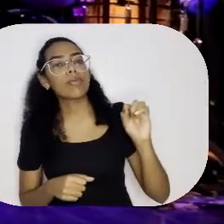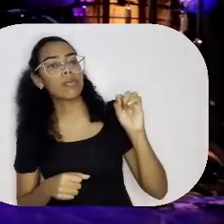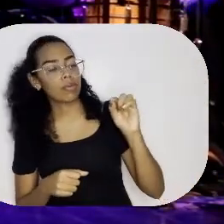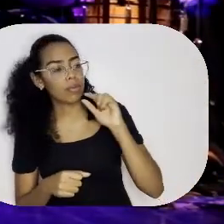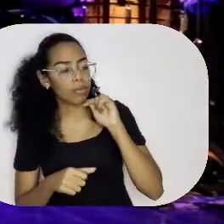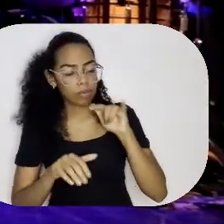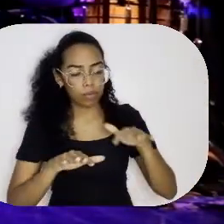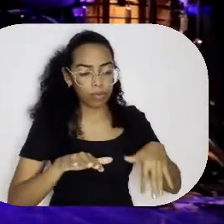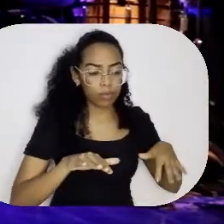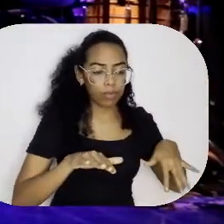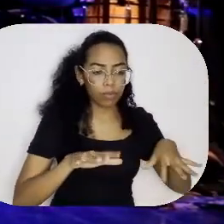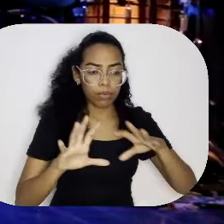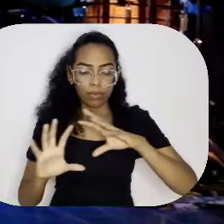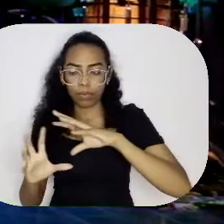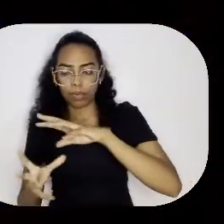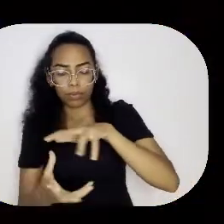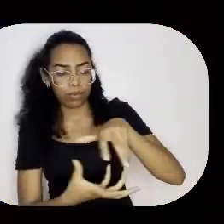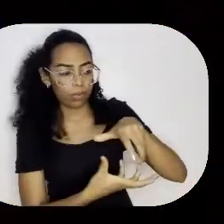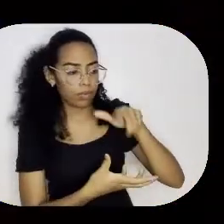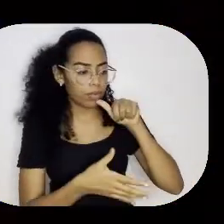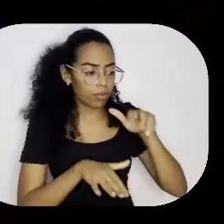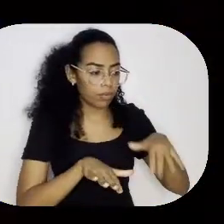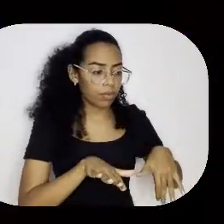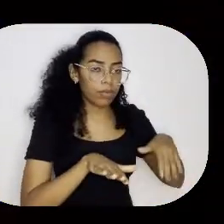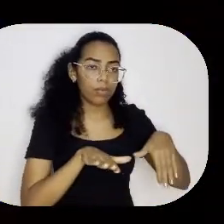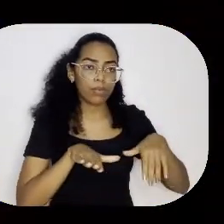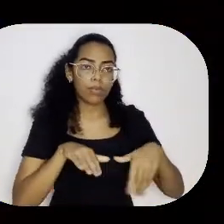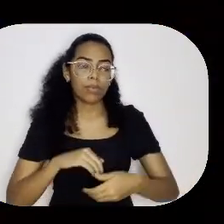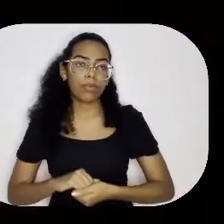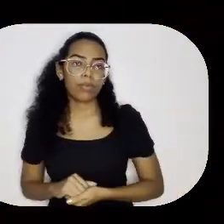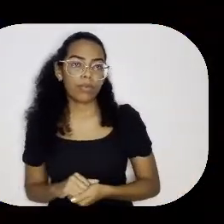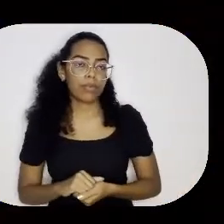visão da terra, do